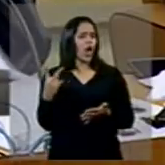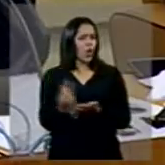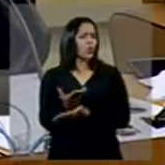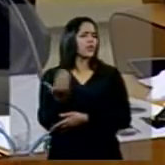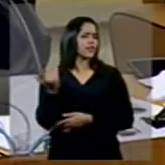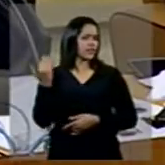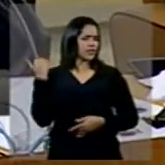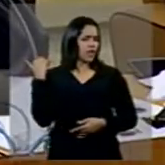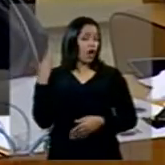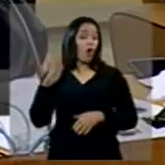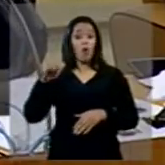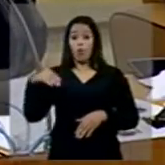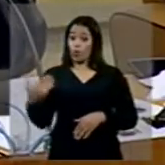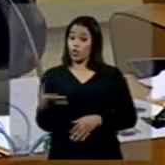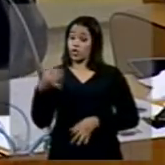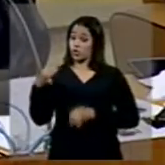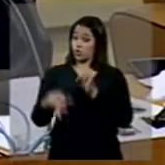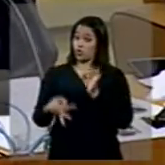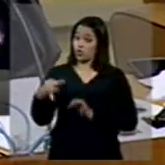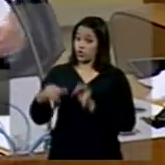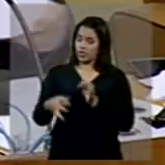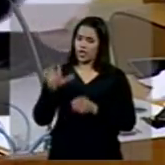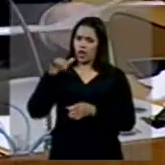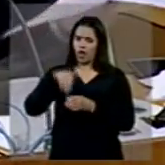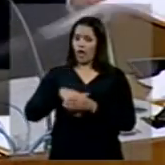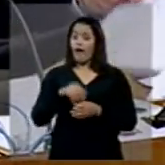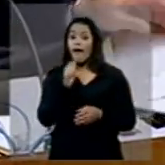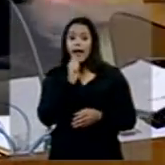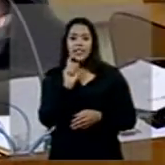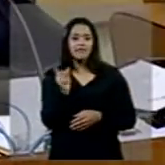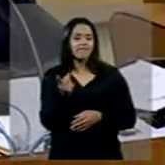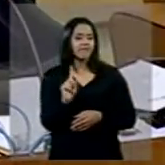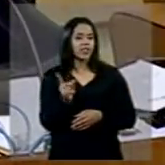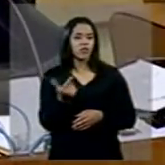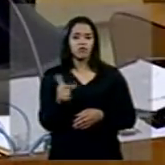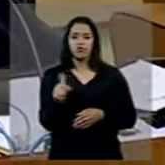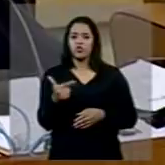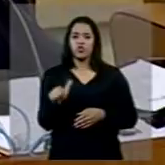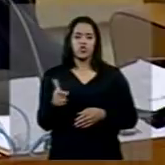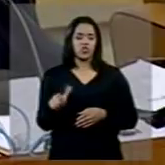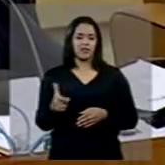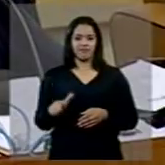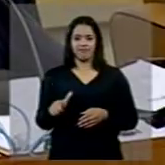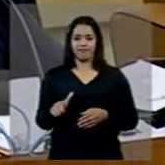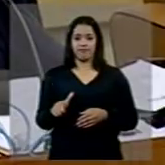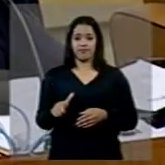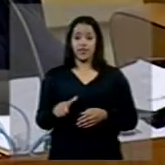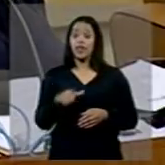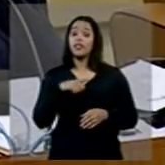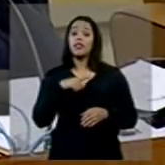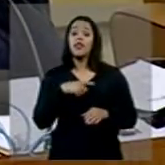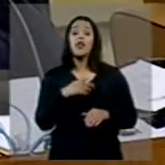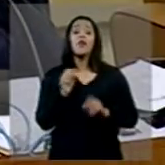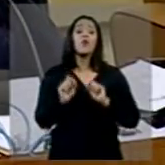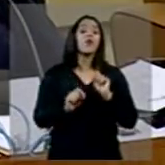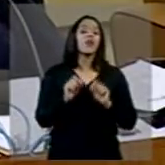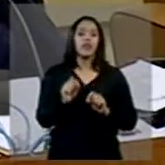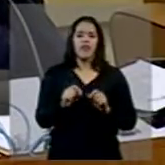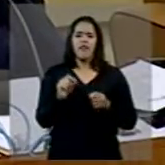a Justiça Eleitoral ainda não procedera aos passos